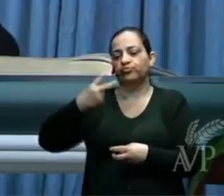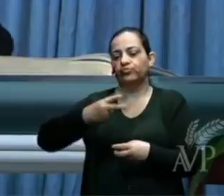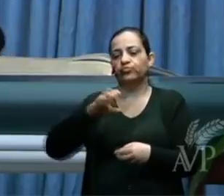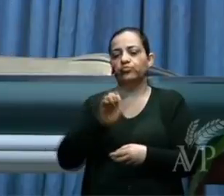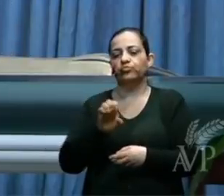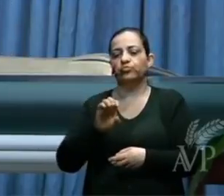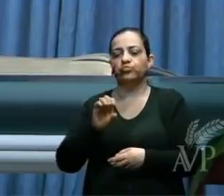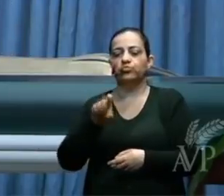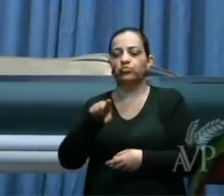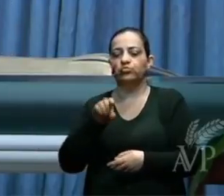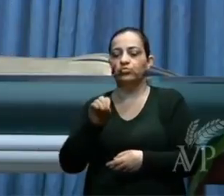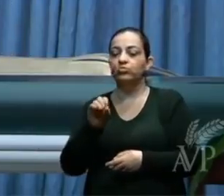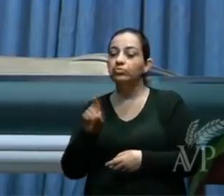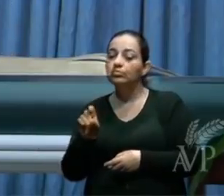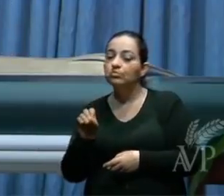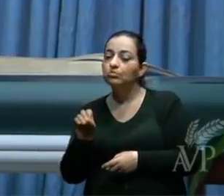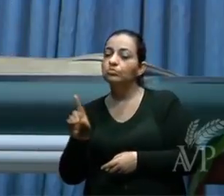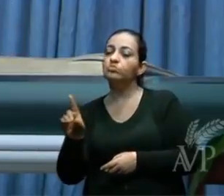quando